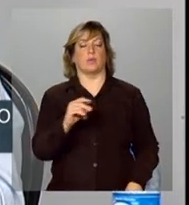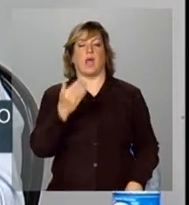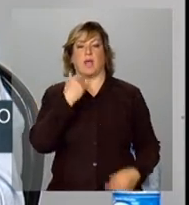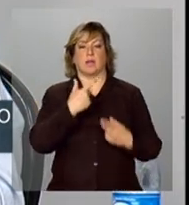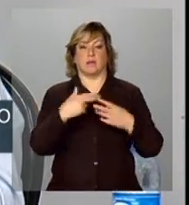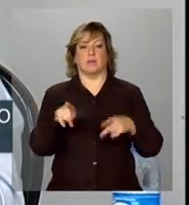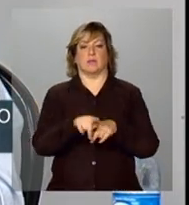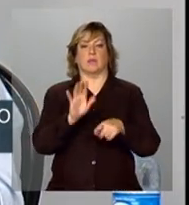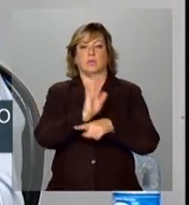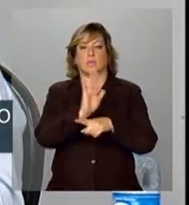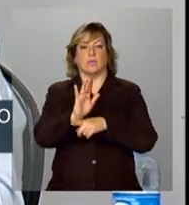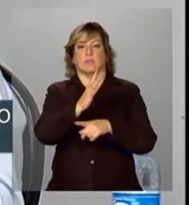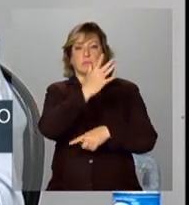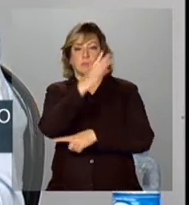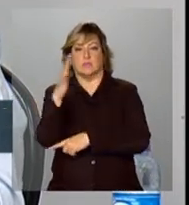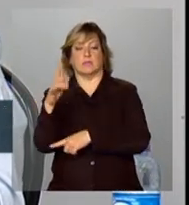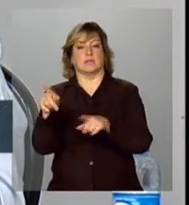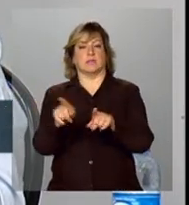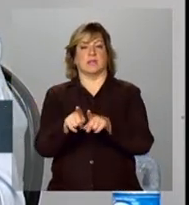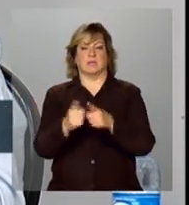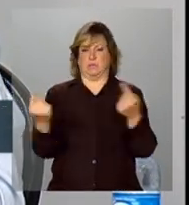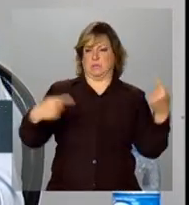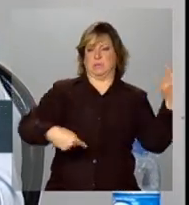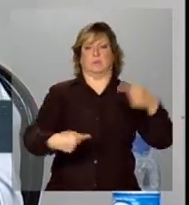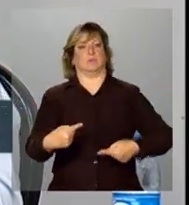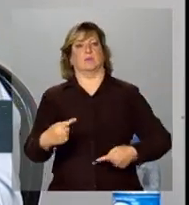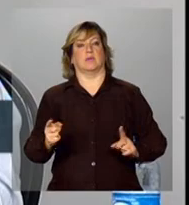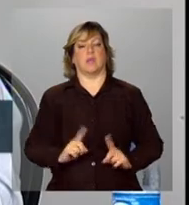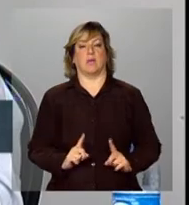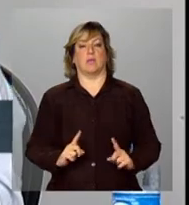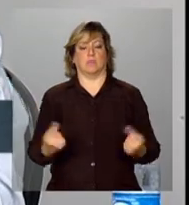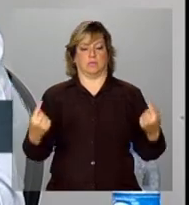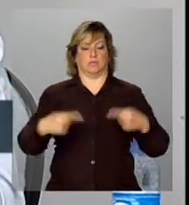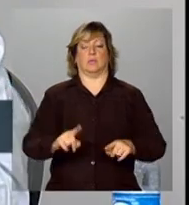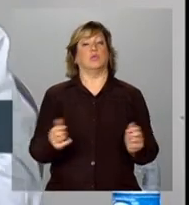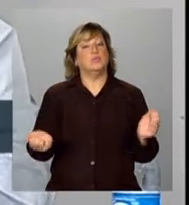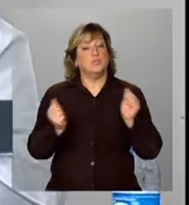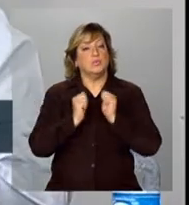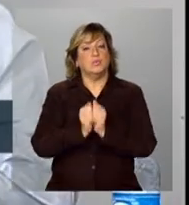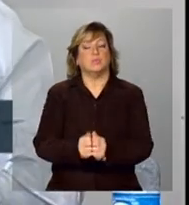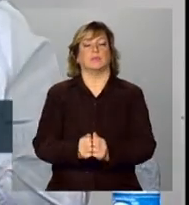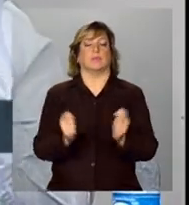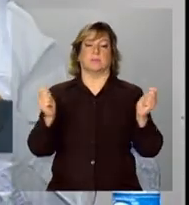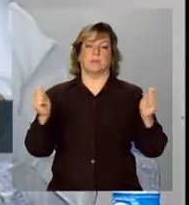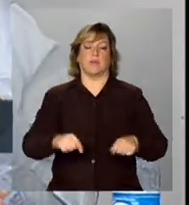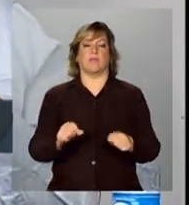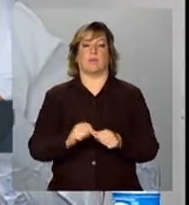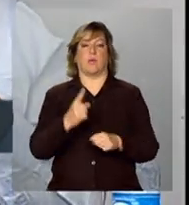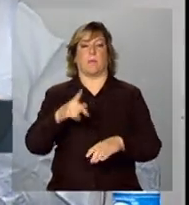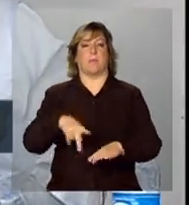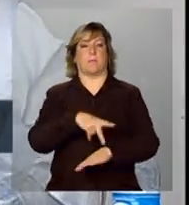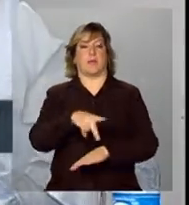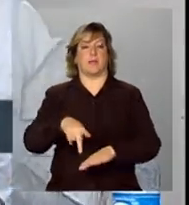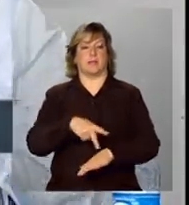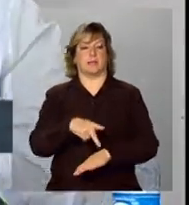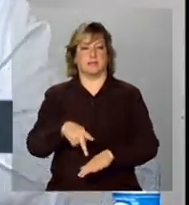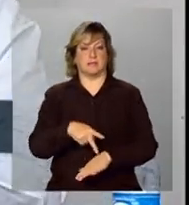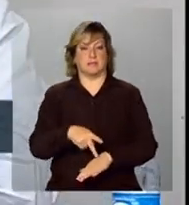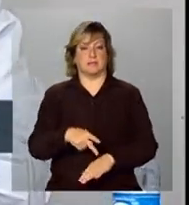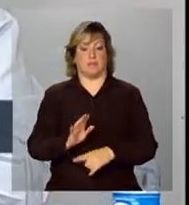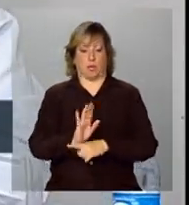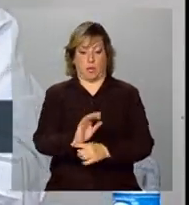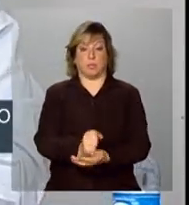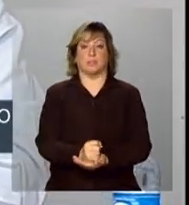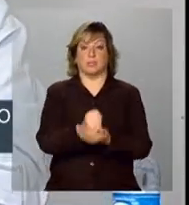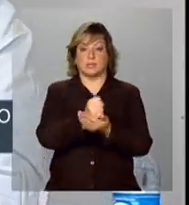proteção ambiental, não mais um contra o outro, mas sim um junto do outro, mostrando que é possível construir um país que